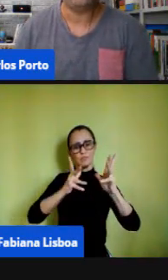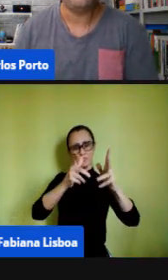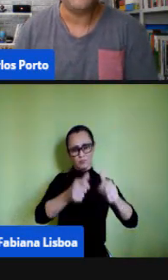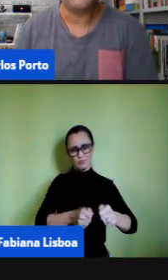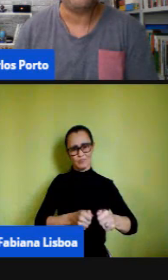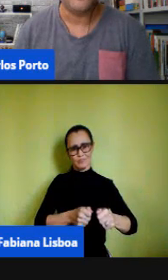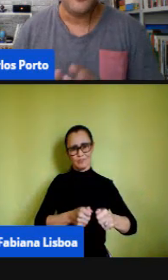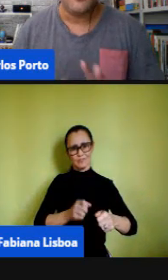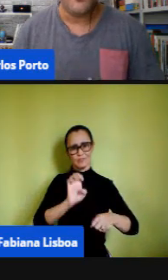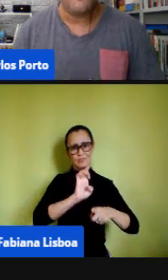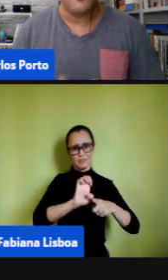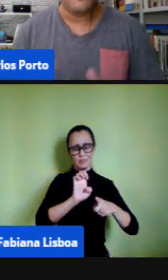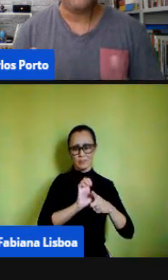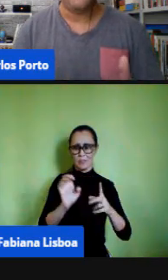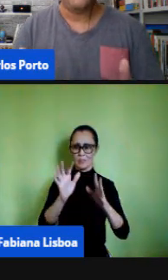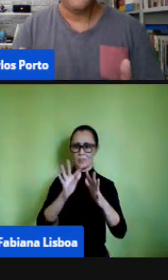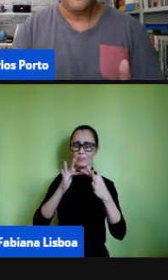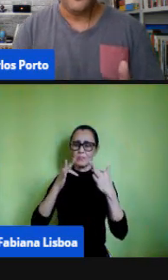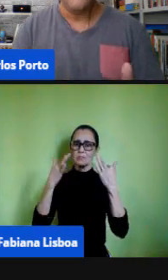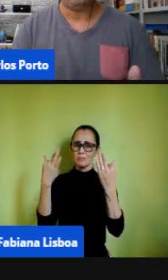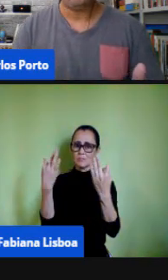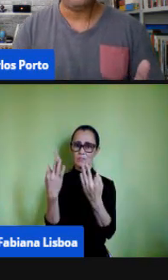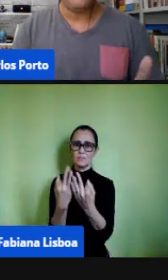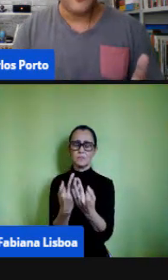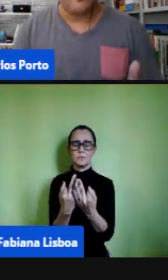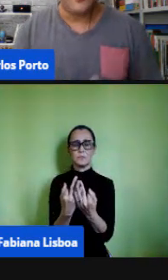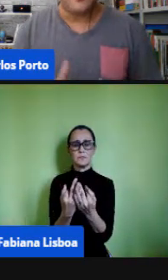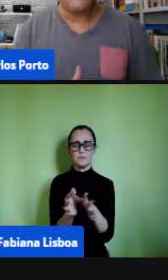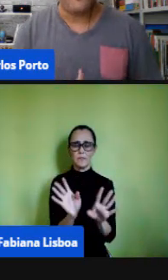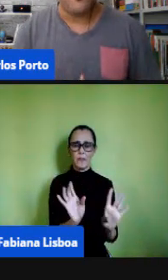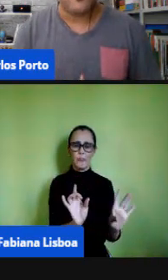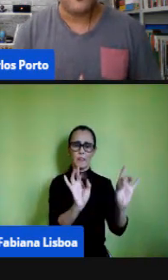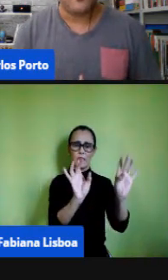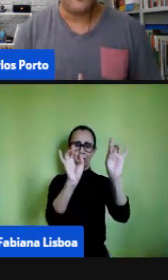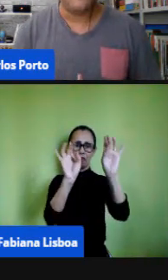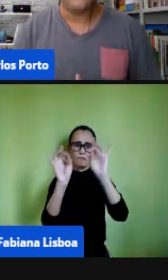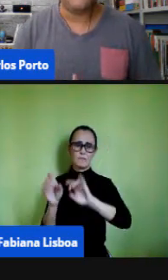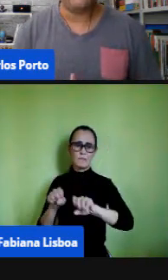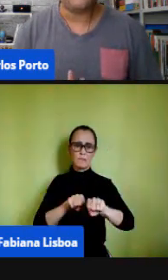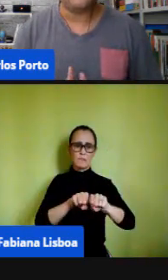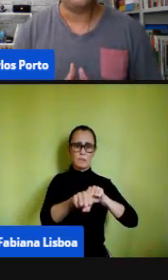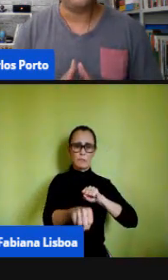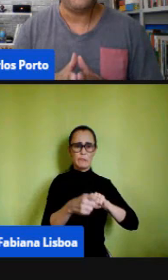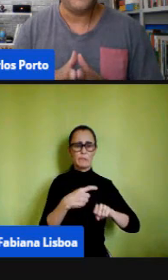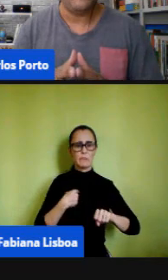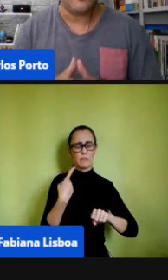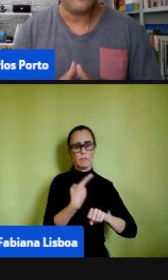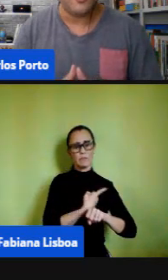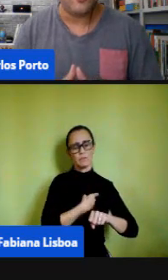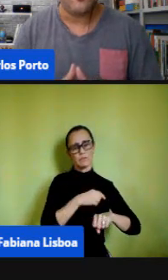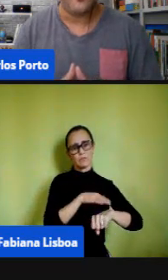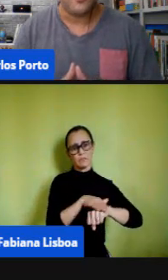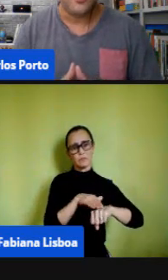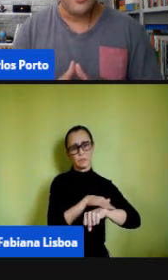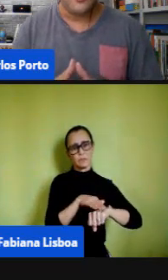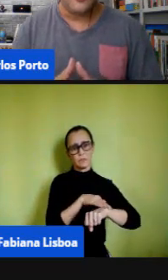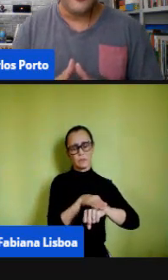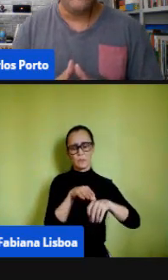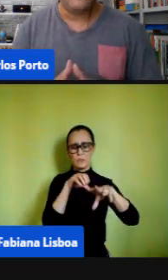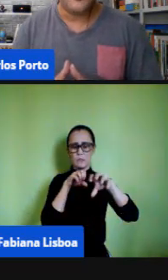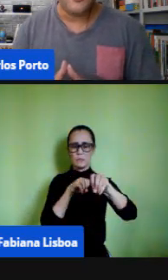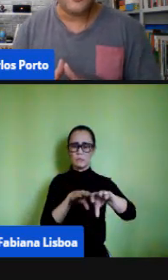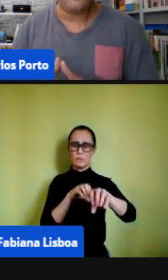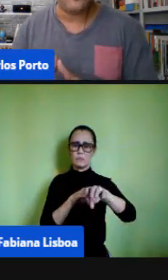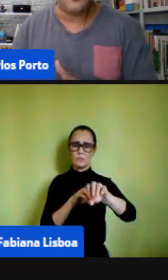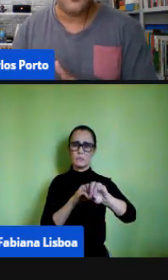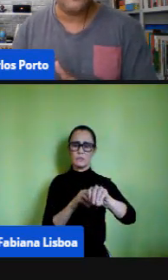Estado e da família. Perceba, em especial, nessa formação, nós estamos falando sobre a educação e